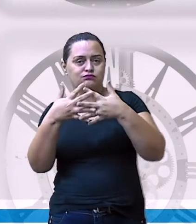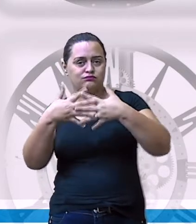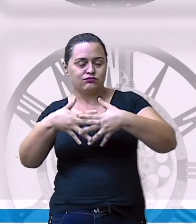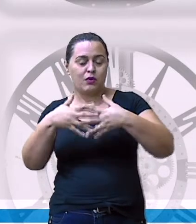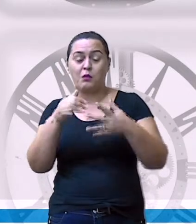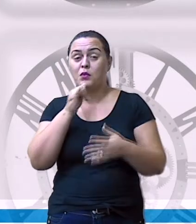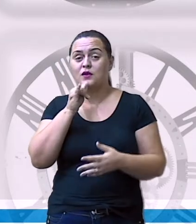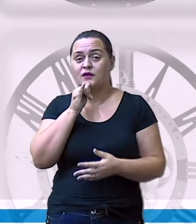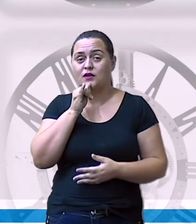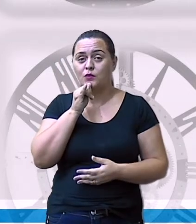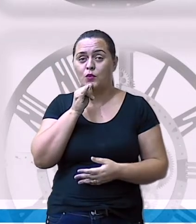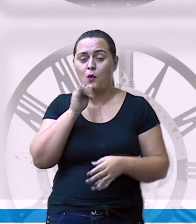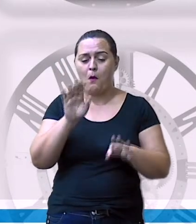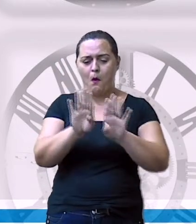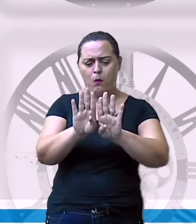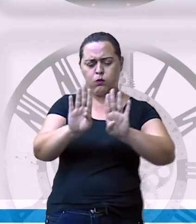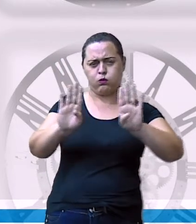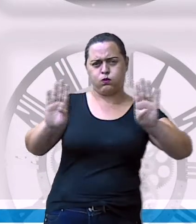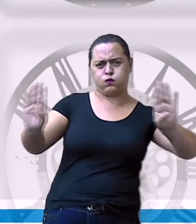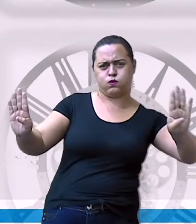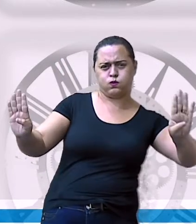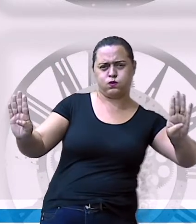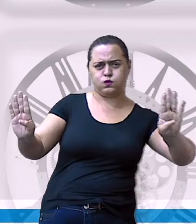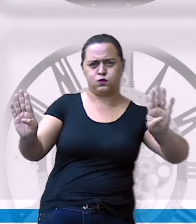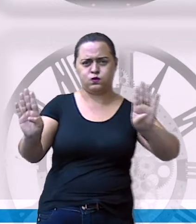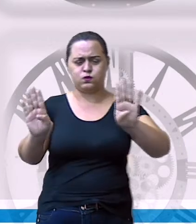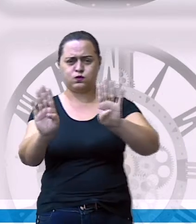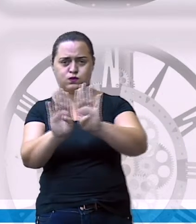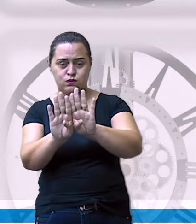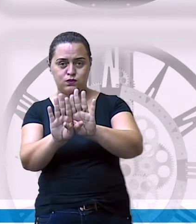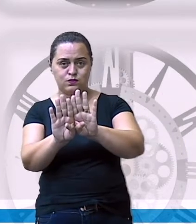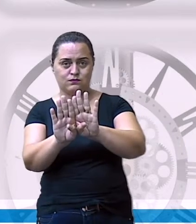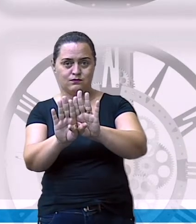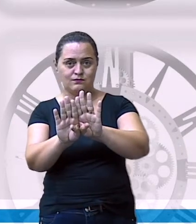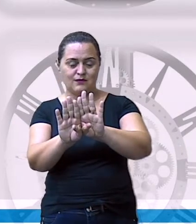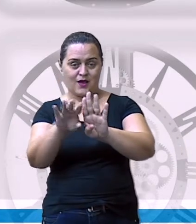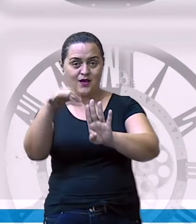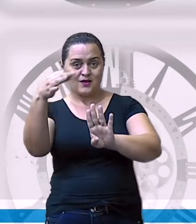portões, subir e descer os elevadores, por exemplo.